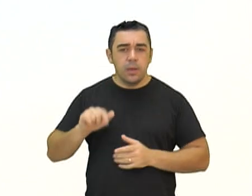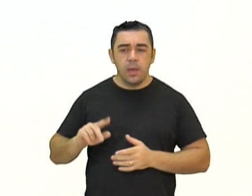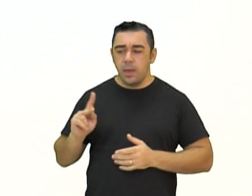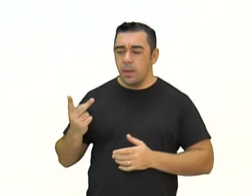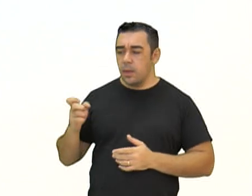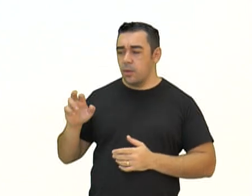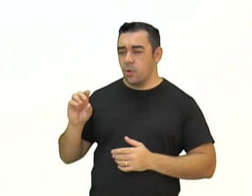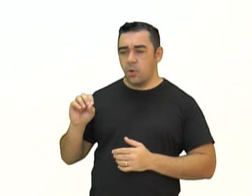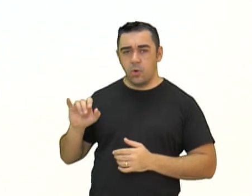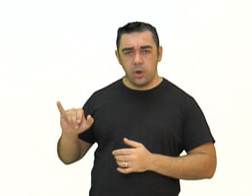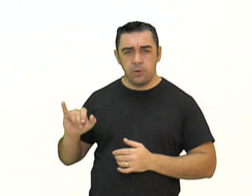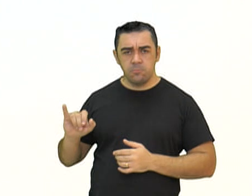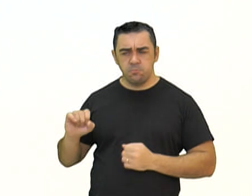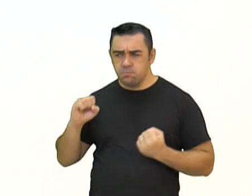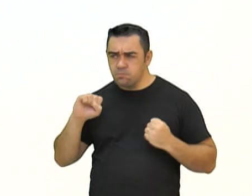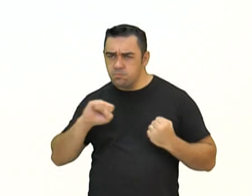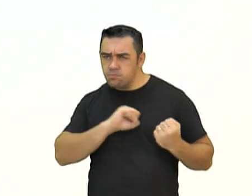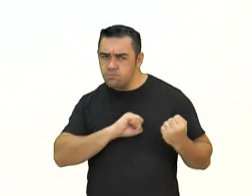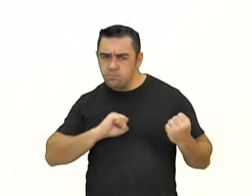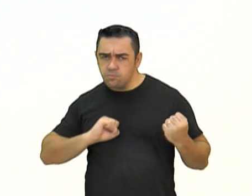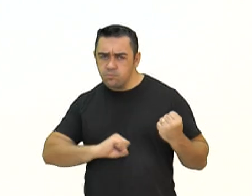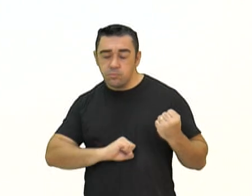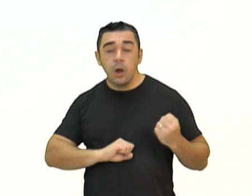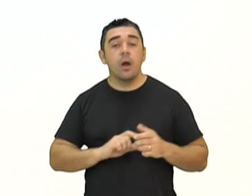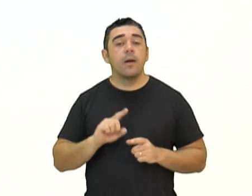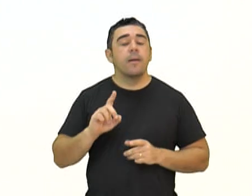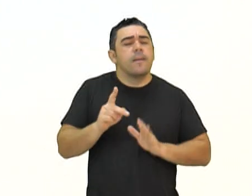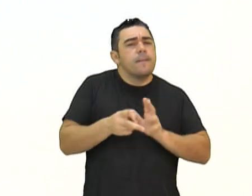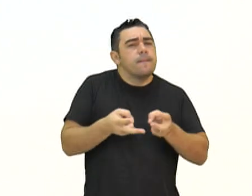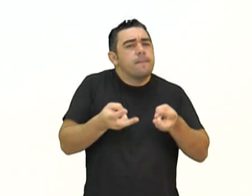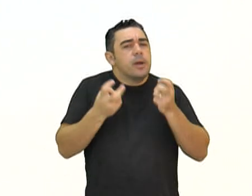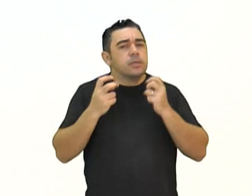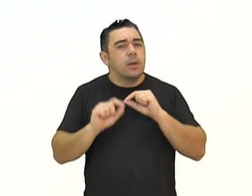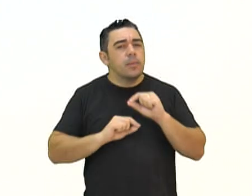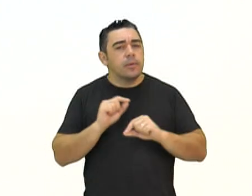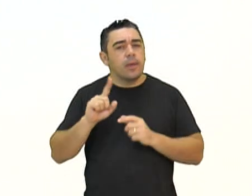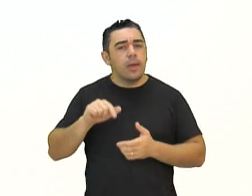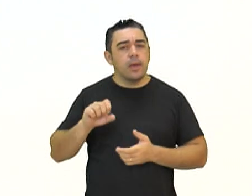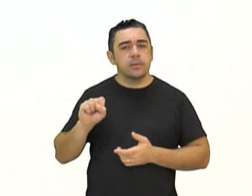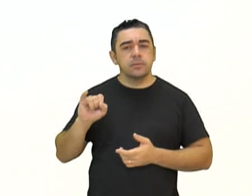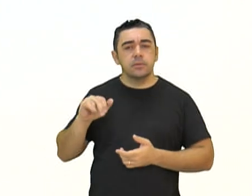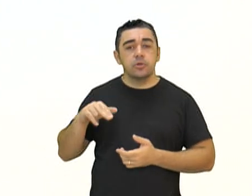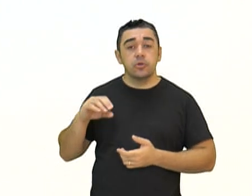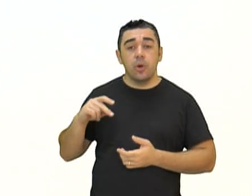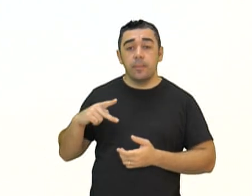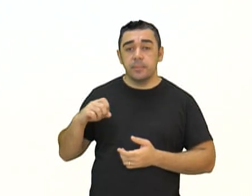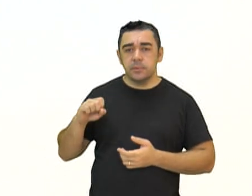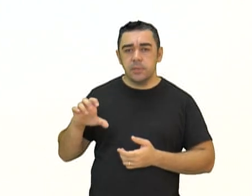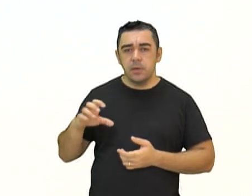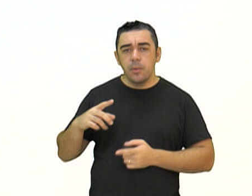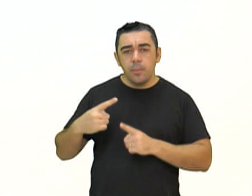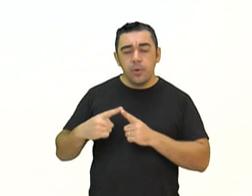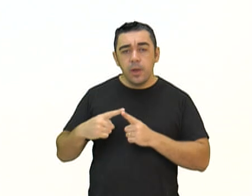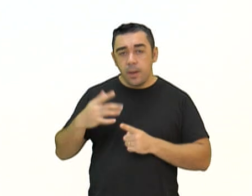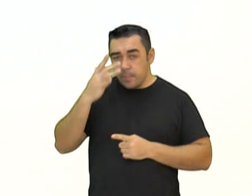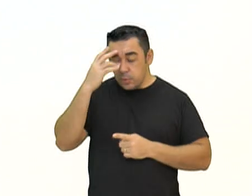herói. Então, por esse fragmento, é possível perceber que se trata de uma sinopse. Por quê? Porque sensibiliza os interlocutores para